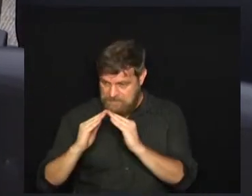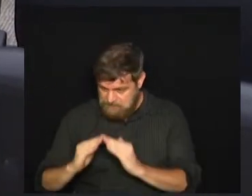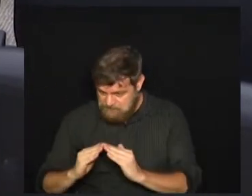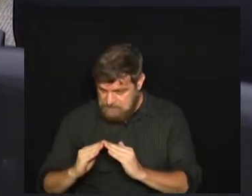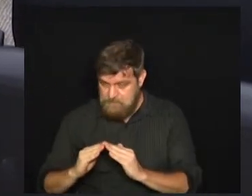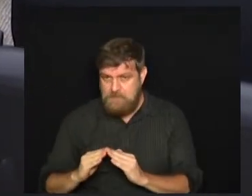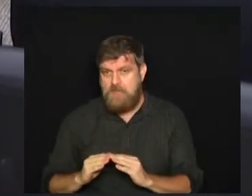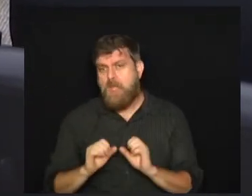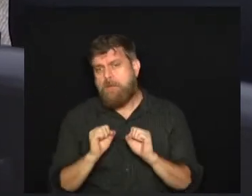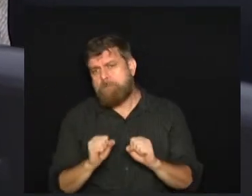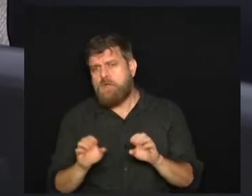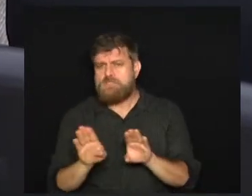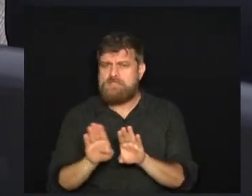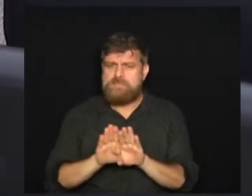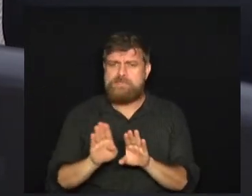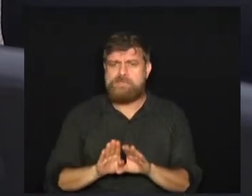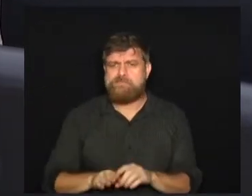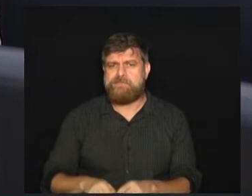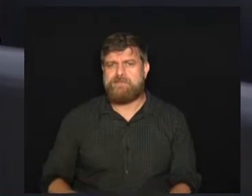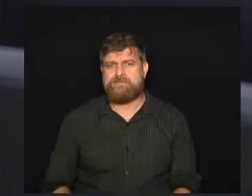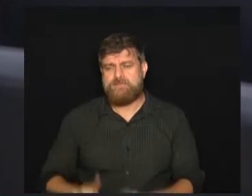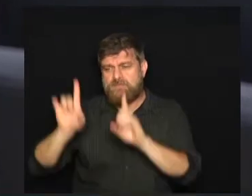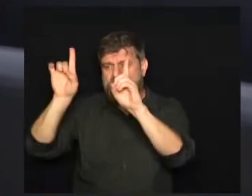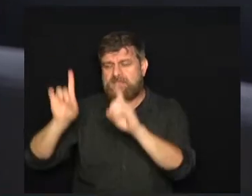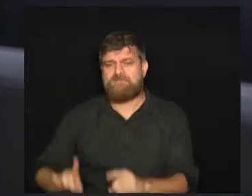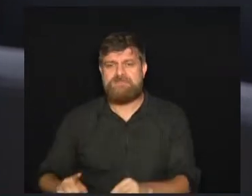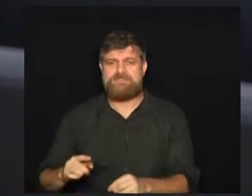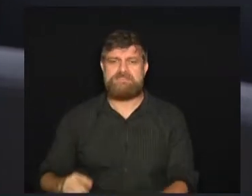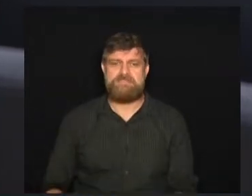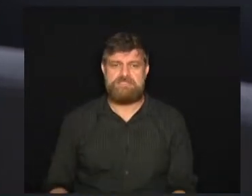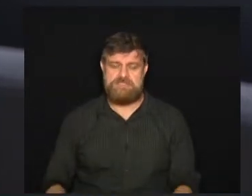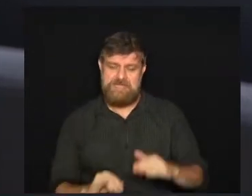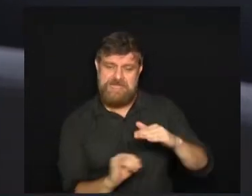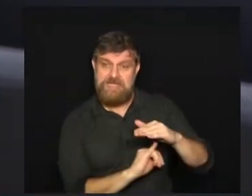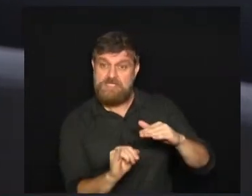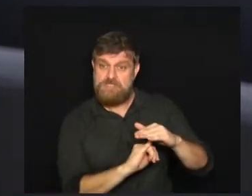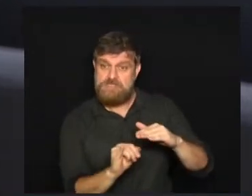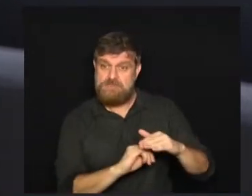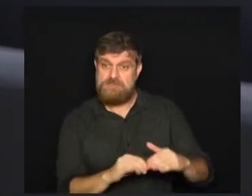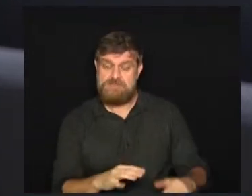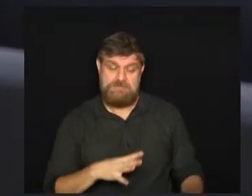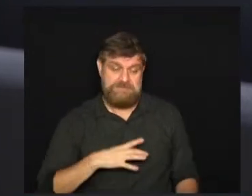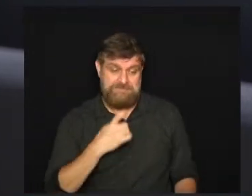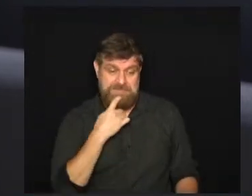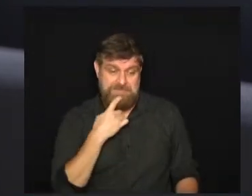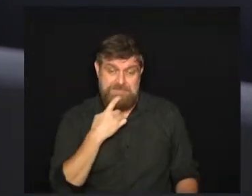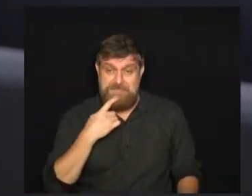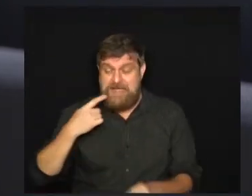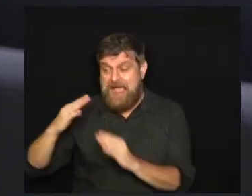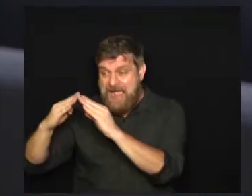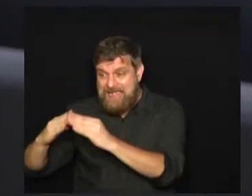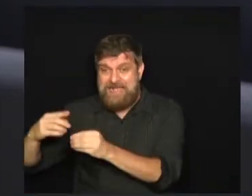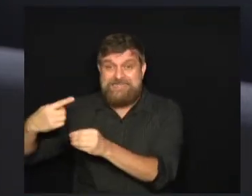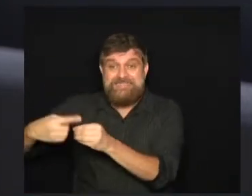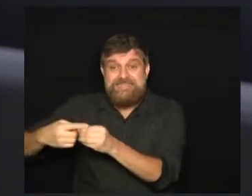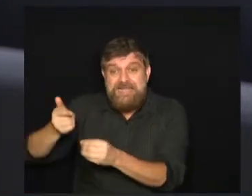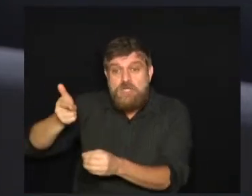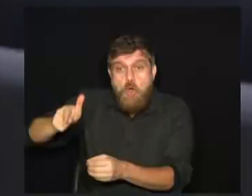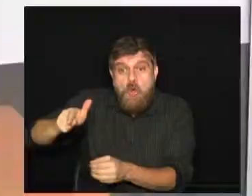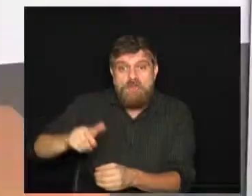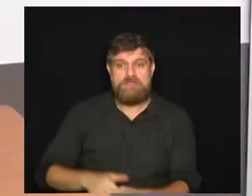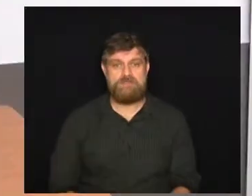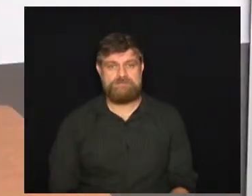Ou pode ser outros deficientes que frequentam as entidades de outra cidade aqui dentro de Campinas também? Então,